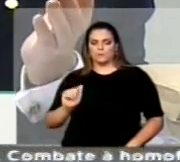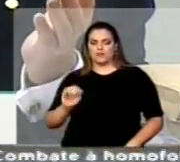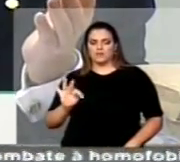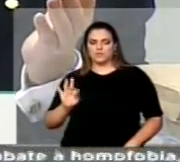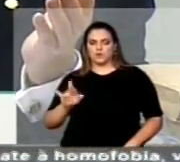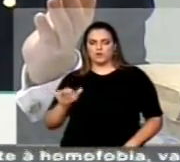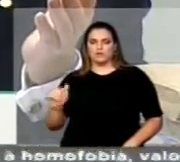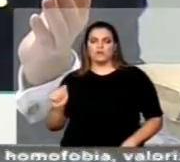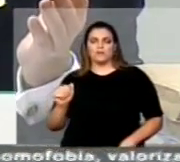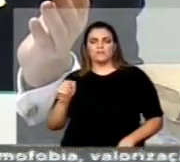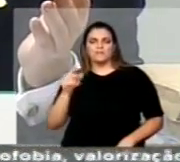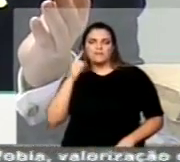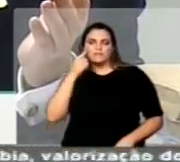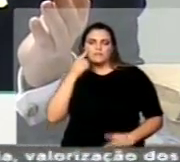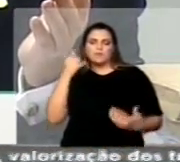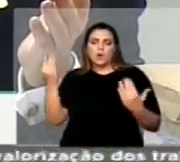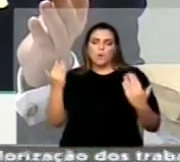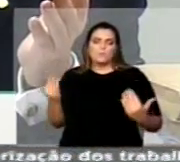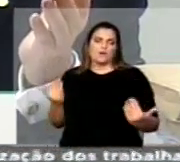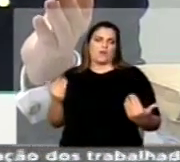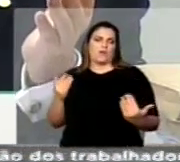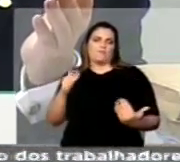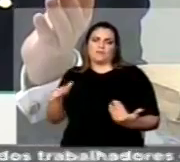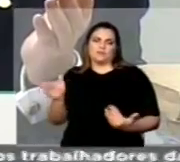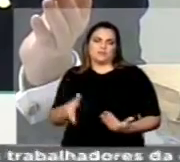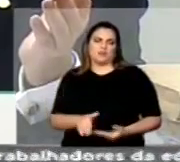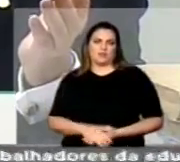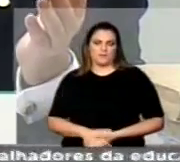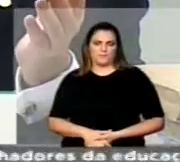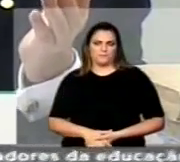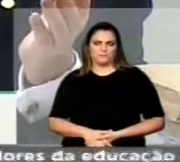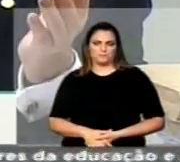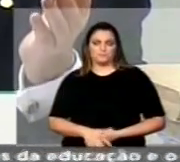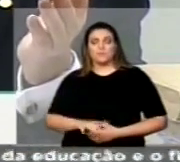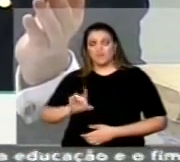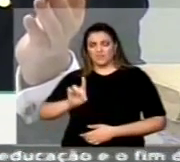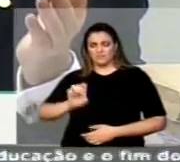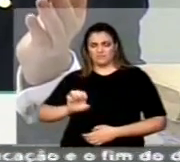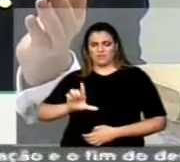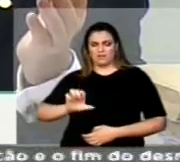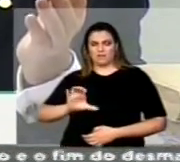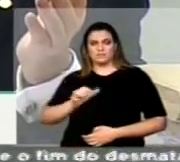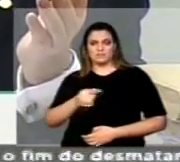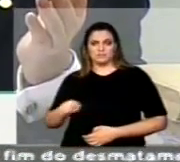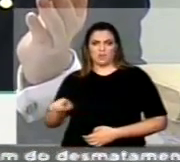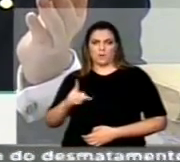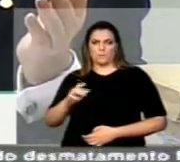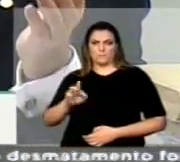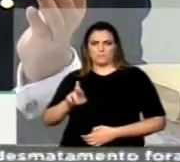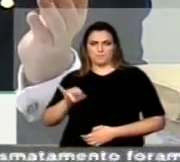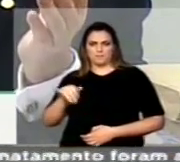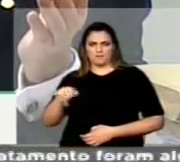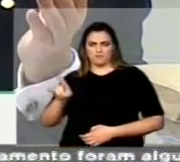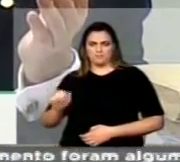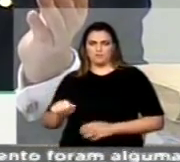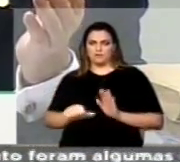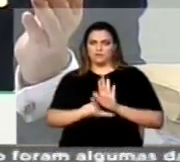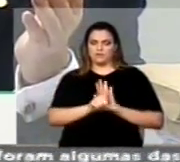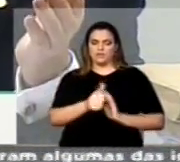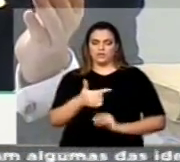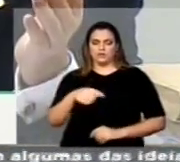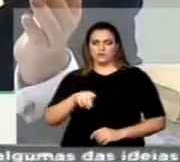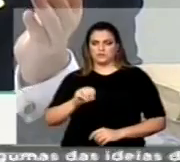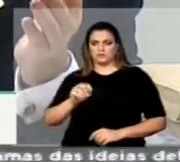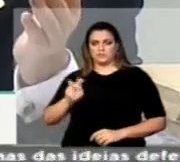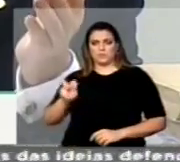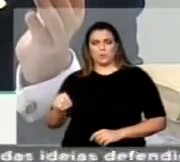lei, quando estabeleceu o Instituto da Delação Premiada, e ele foi colocado, está muito claro, na Lei 12.850, que o depoimento do delator